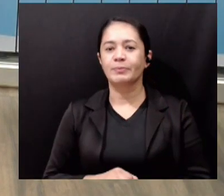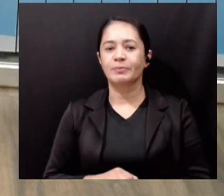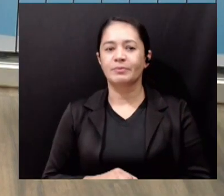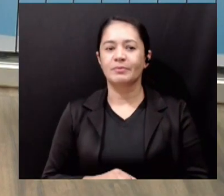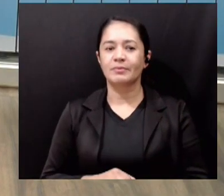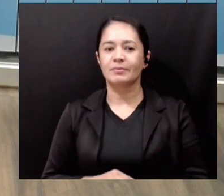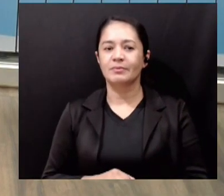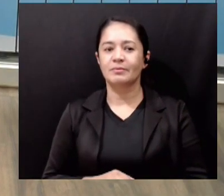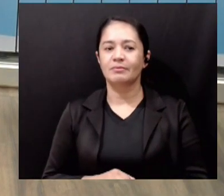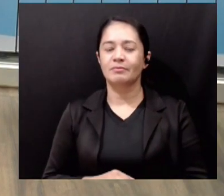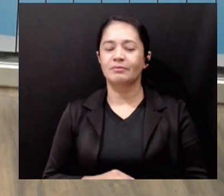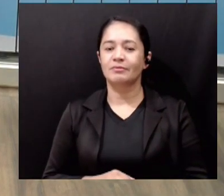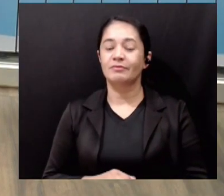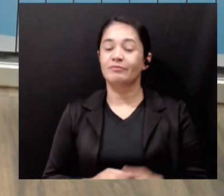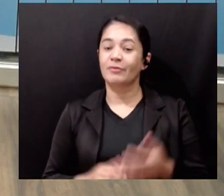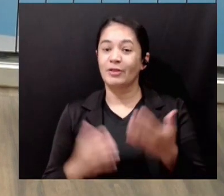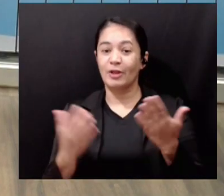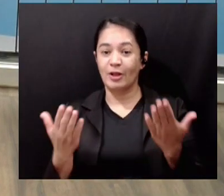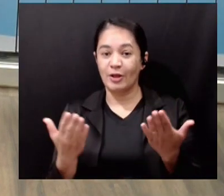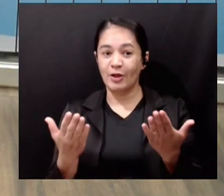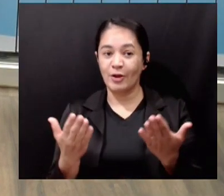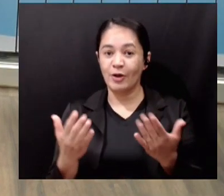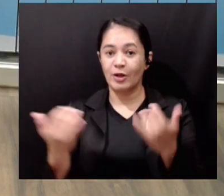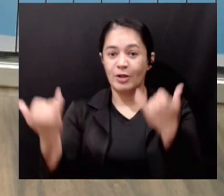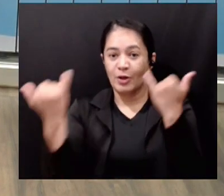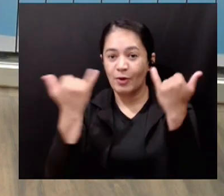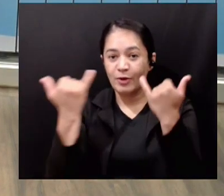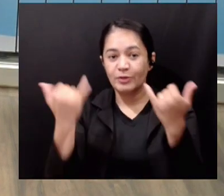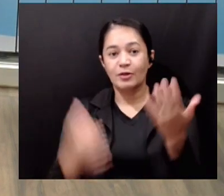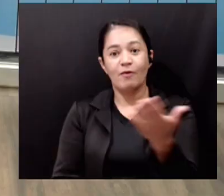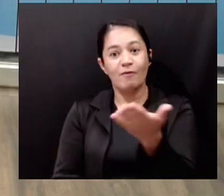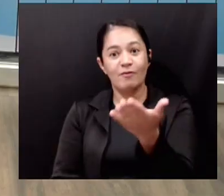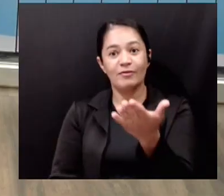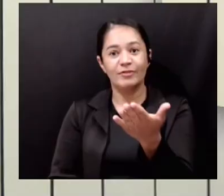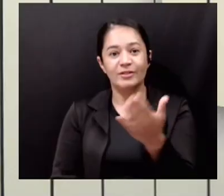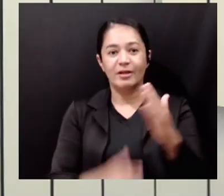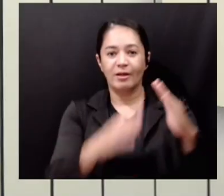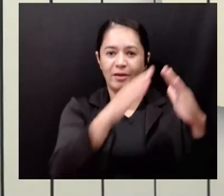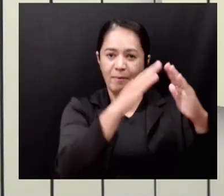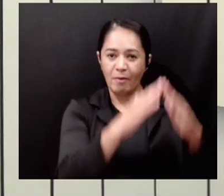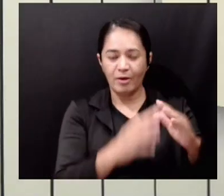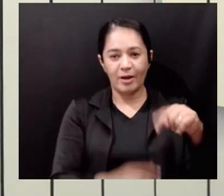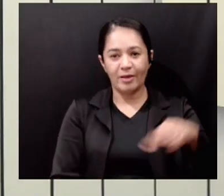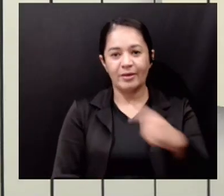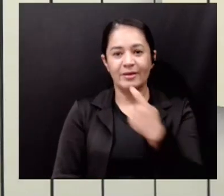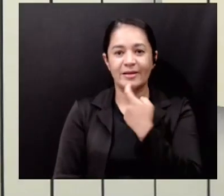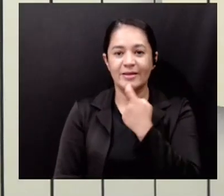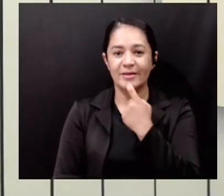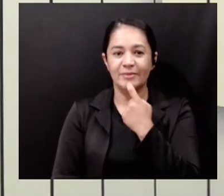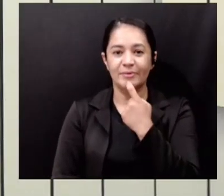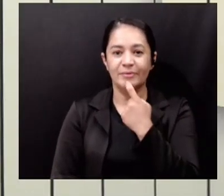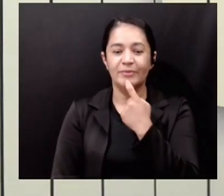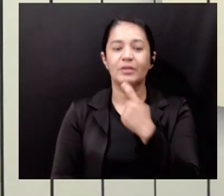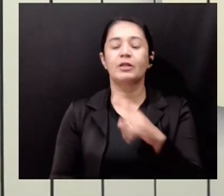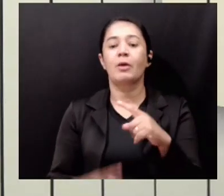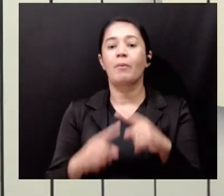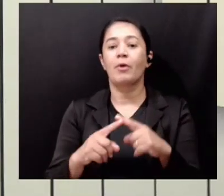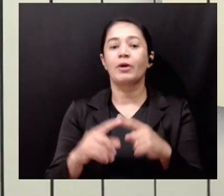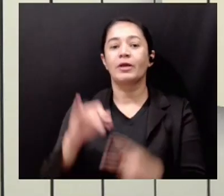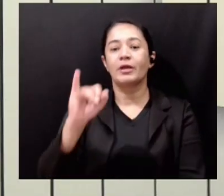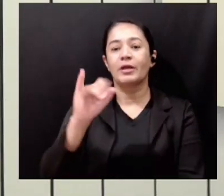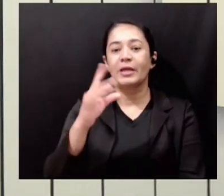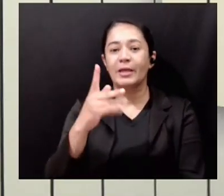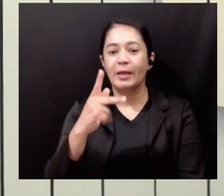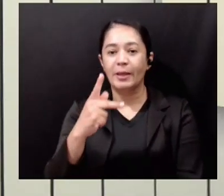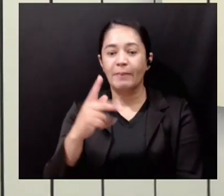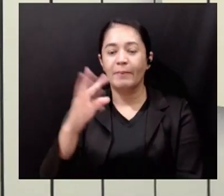Olha, e agora a gente vai para uma notícia para você que tem residência aqui em Campinas, porque o IPTU, Imposto